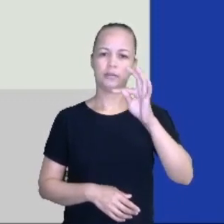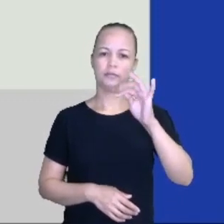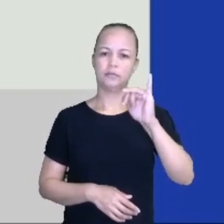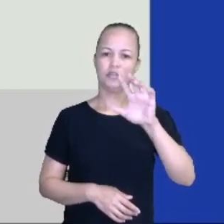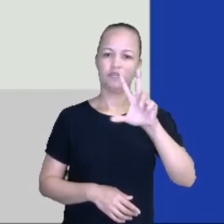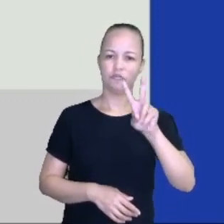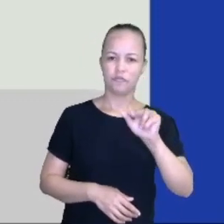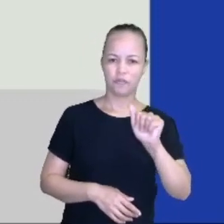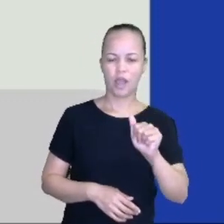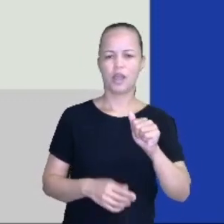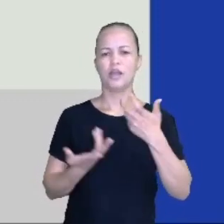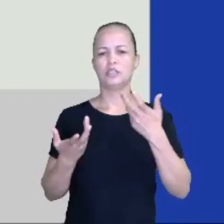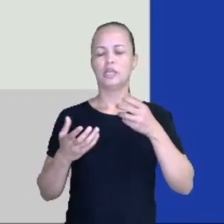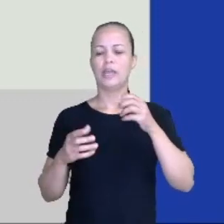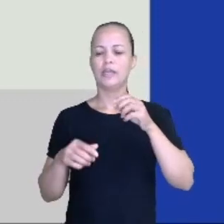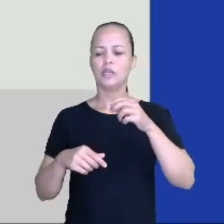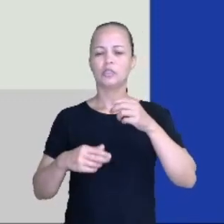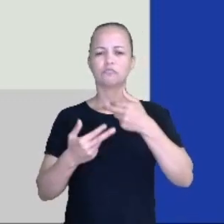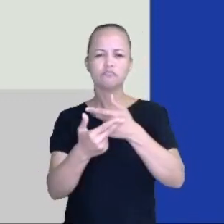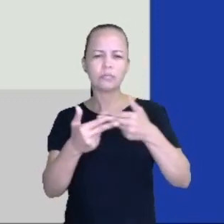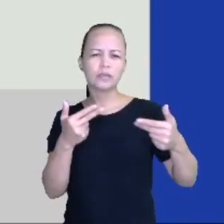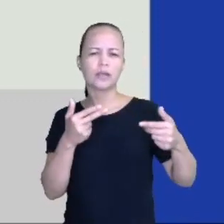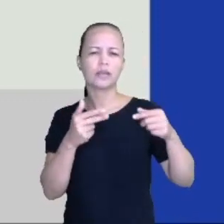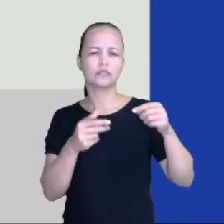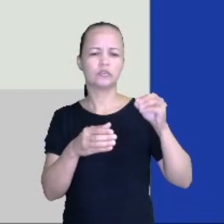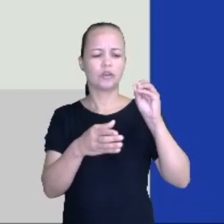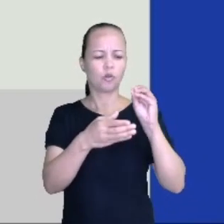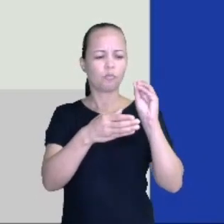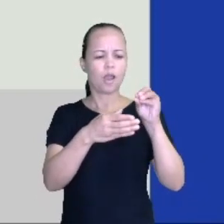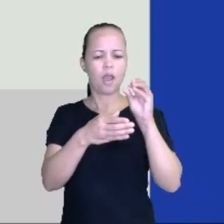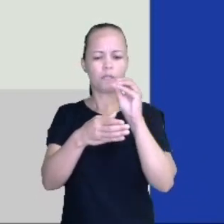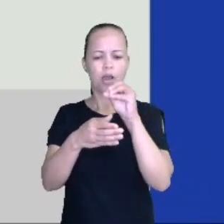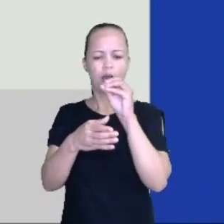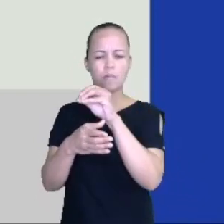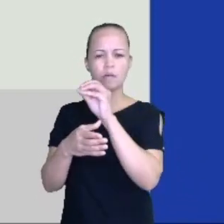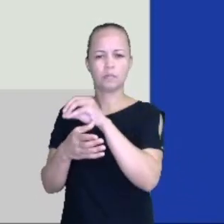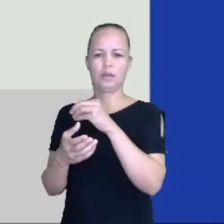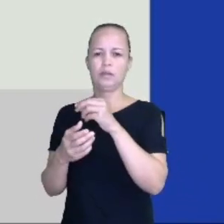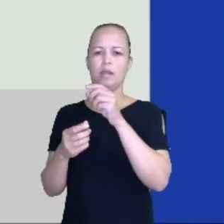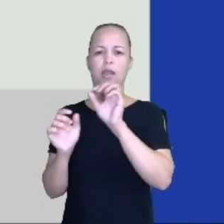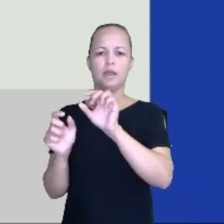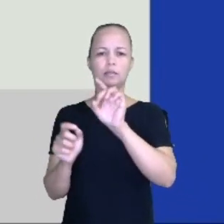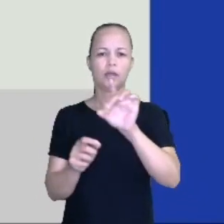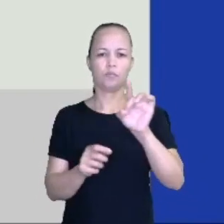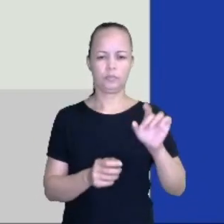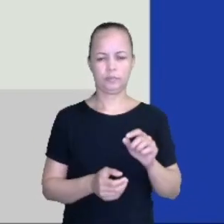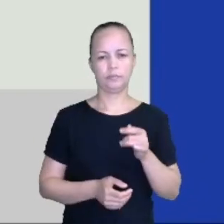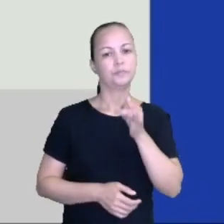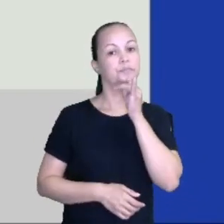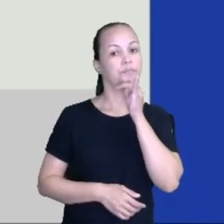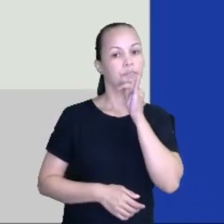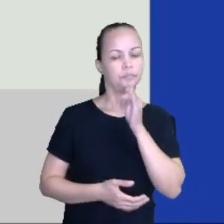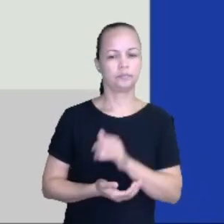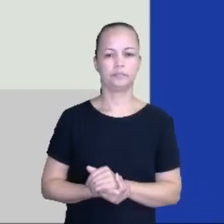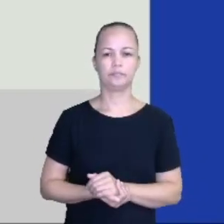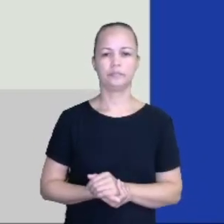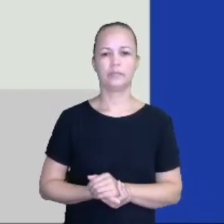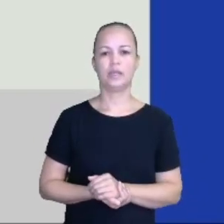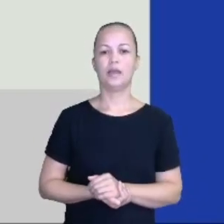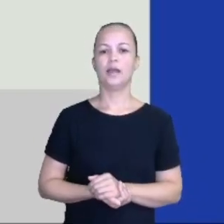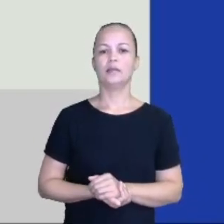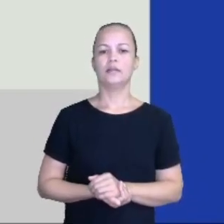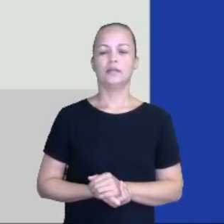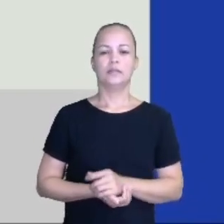de material em cada uma dessas lixeirinhas. Por exemplo, vamos lá. Na